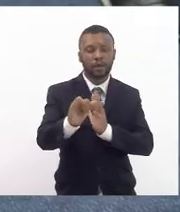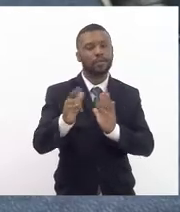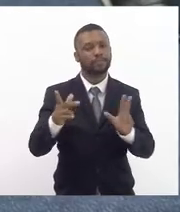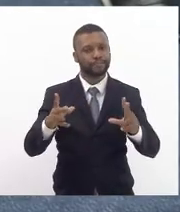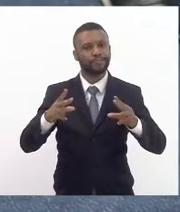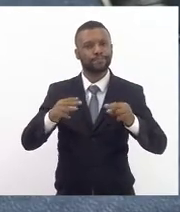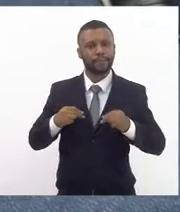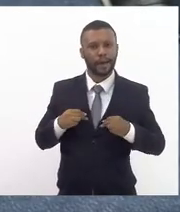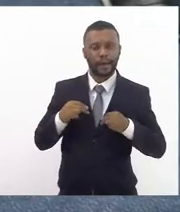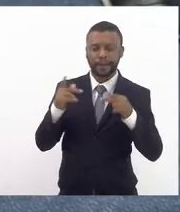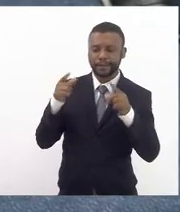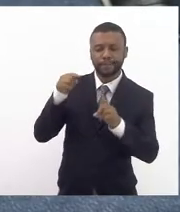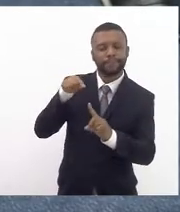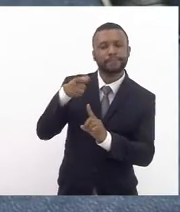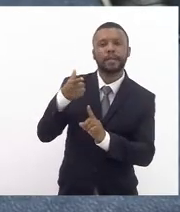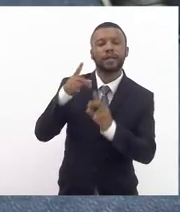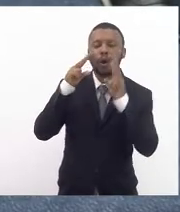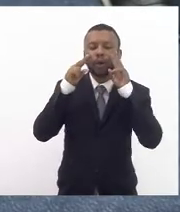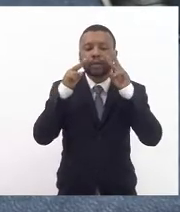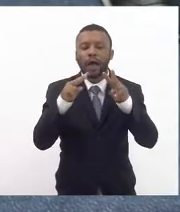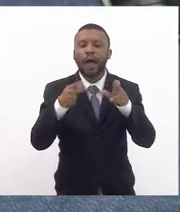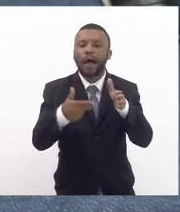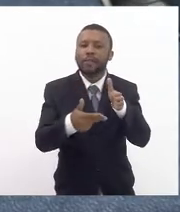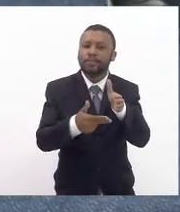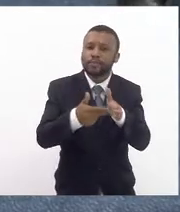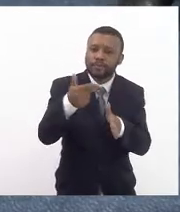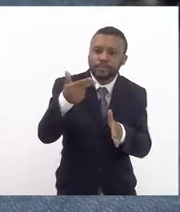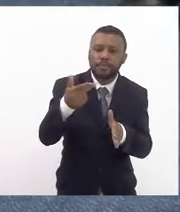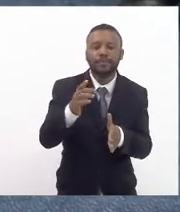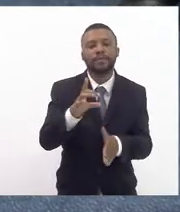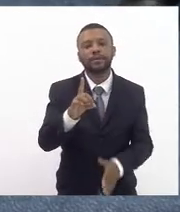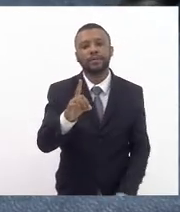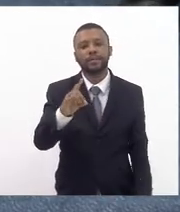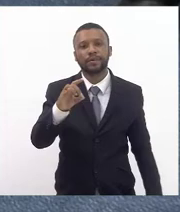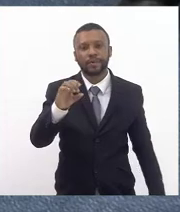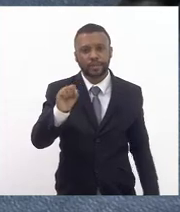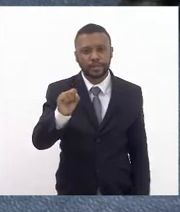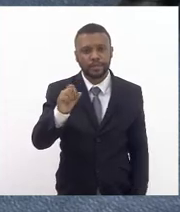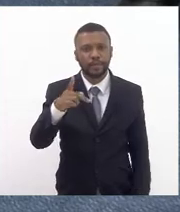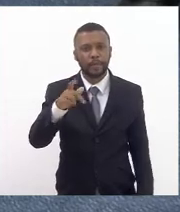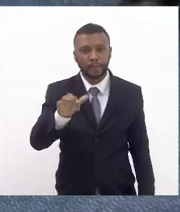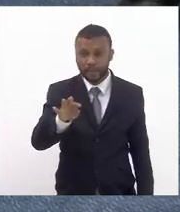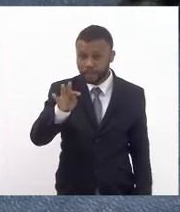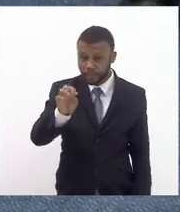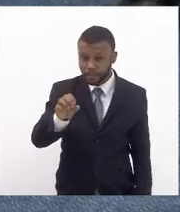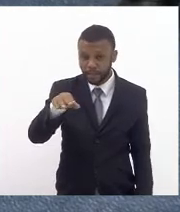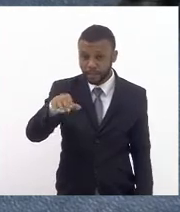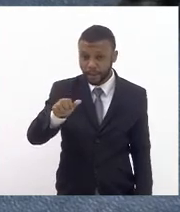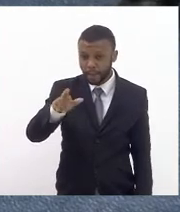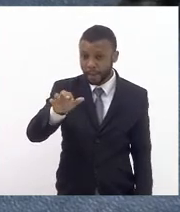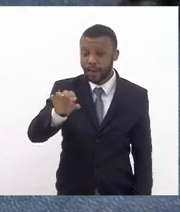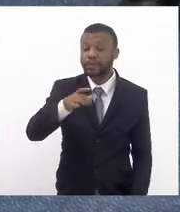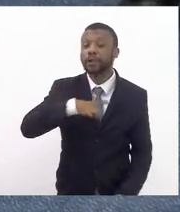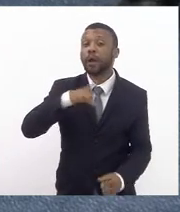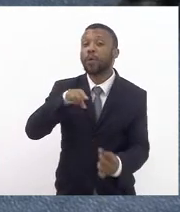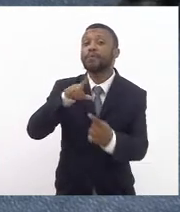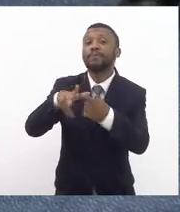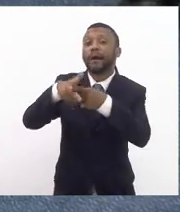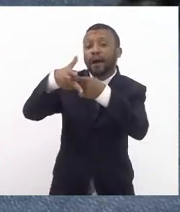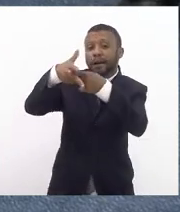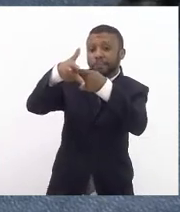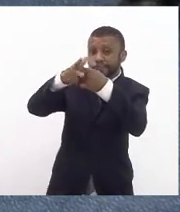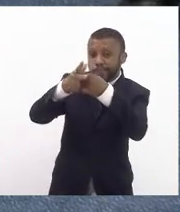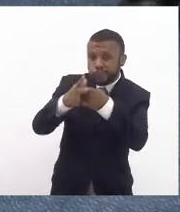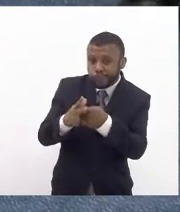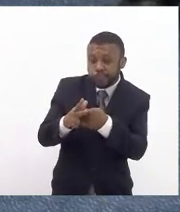meritório, pois considera a cirurgia de explante mamário como cirurgia reparadora e também